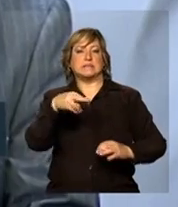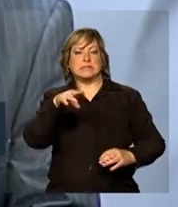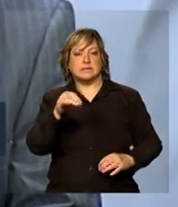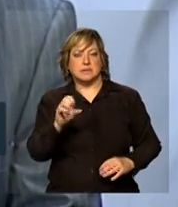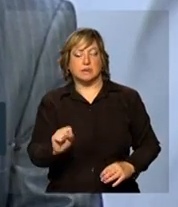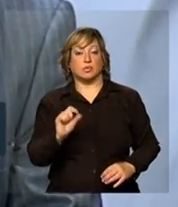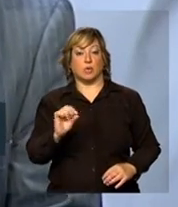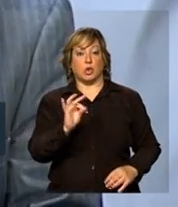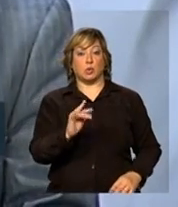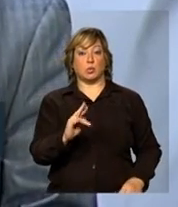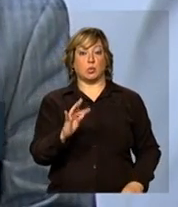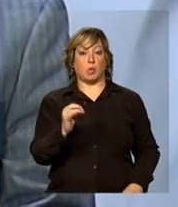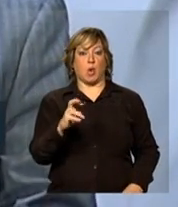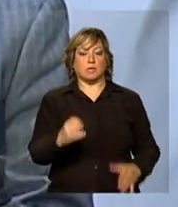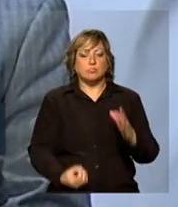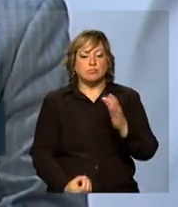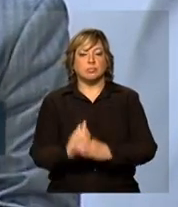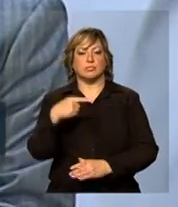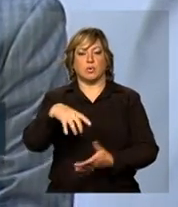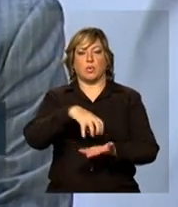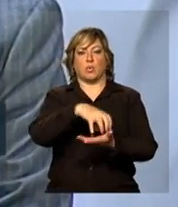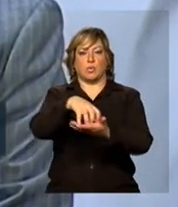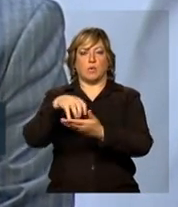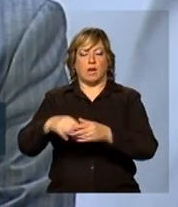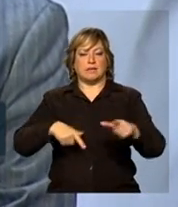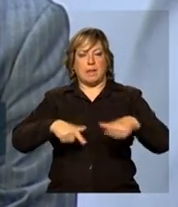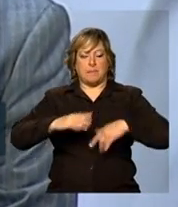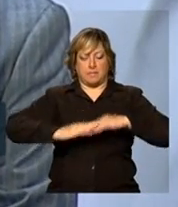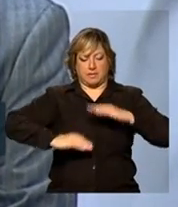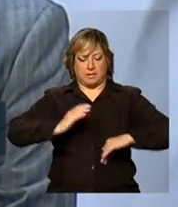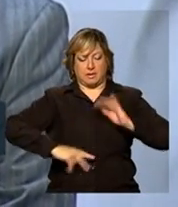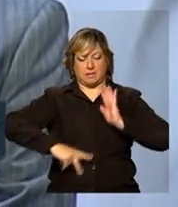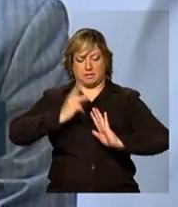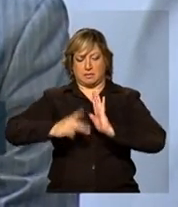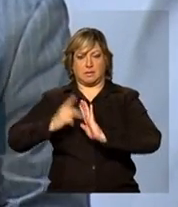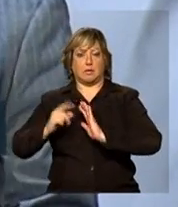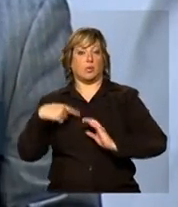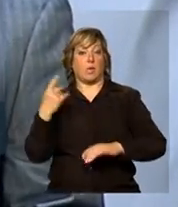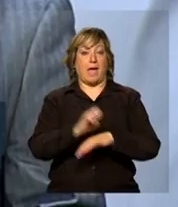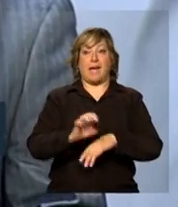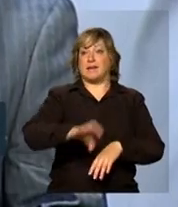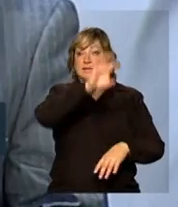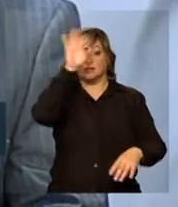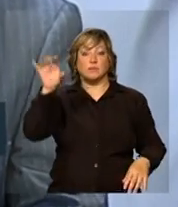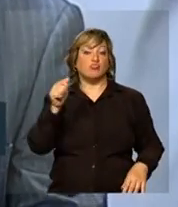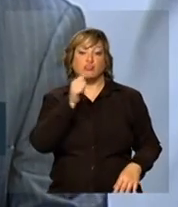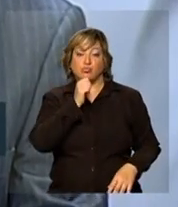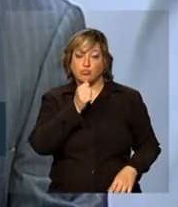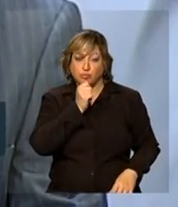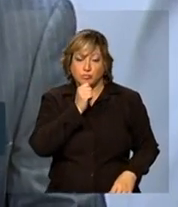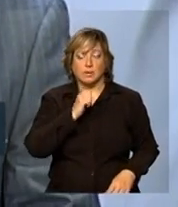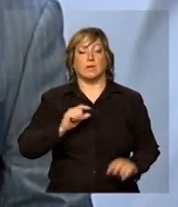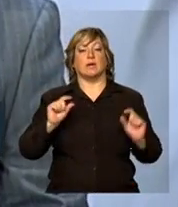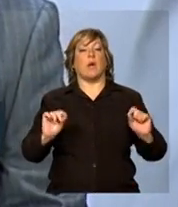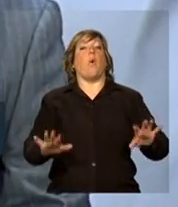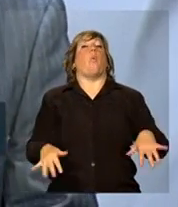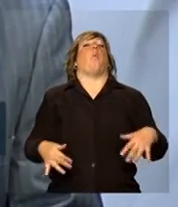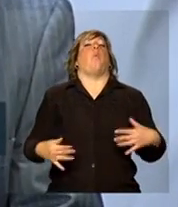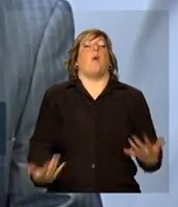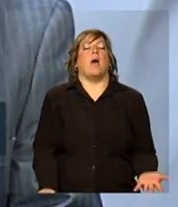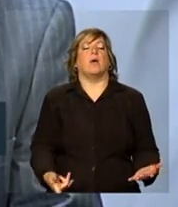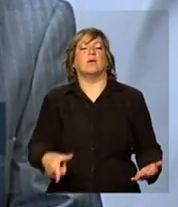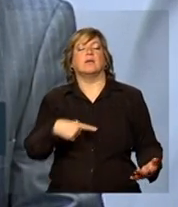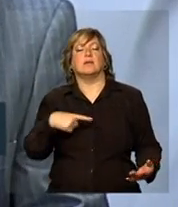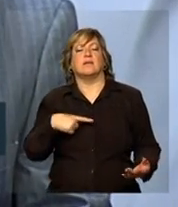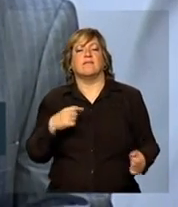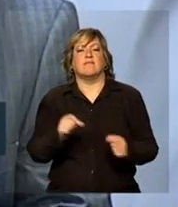centros tutores da implantação de equipes de transplante nos estados que não têm. Qual o critério para que seja um centro